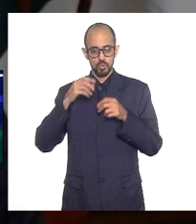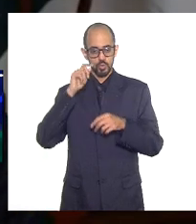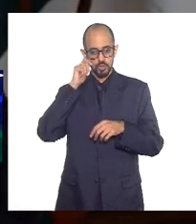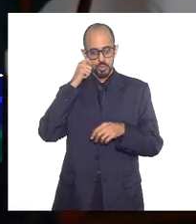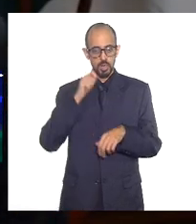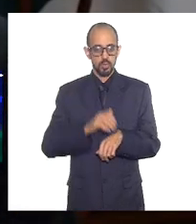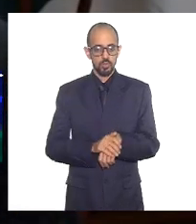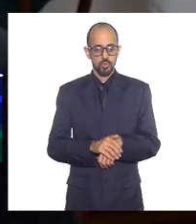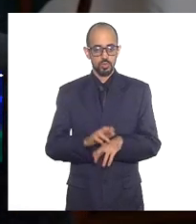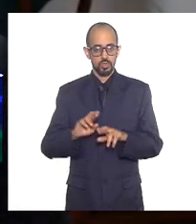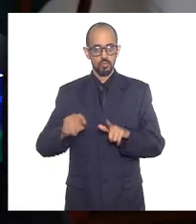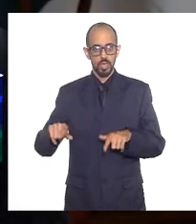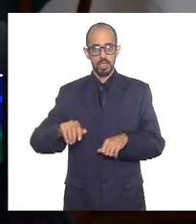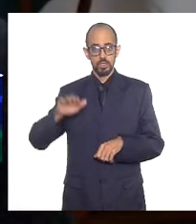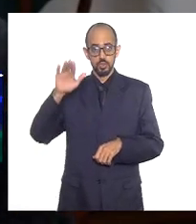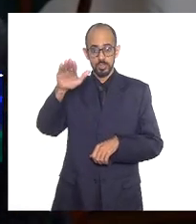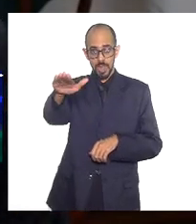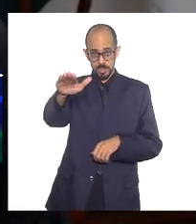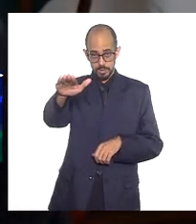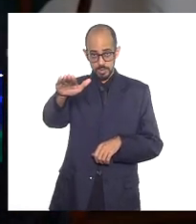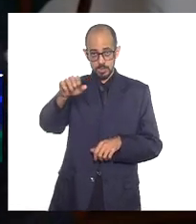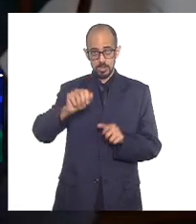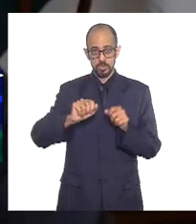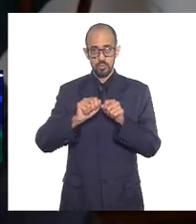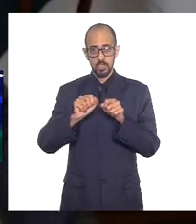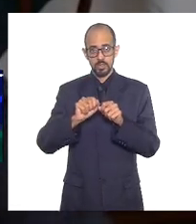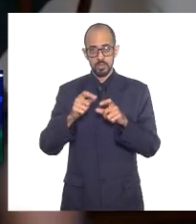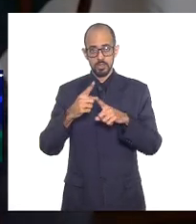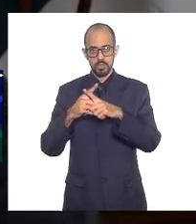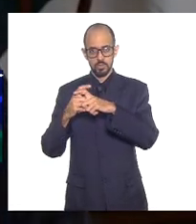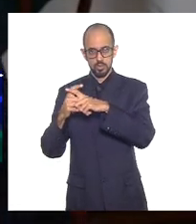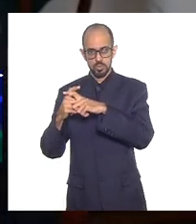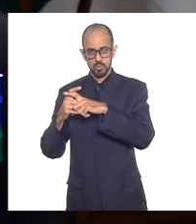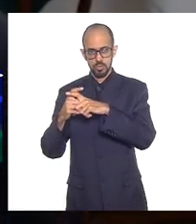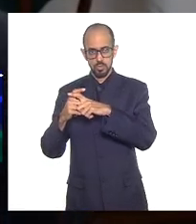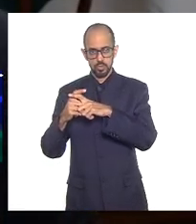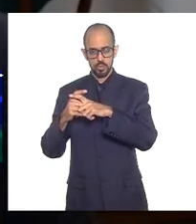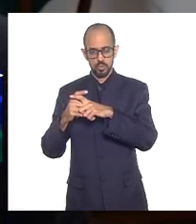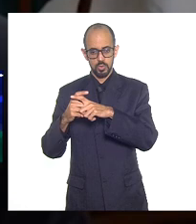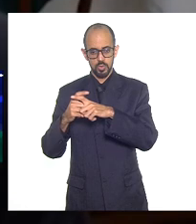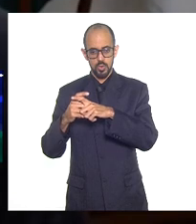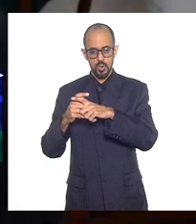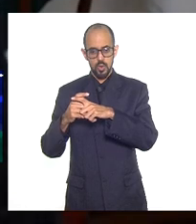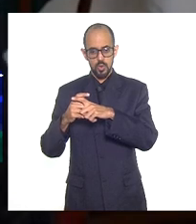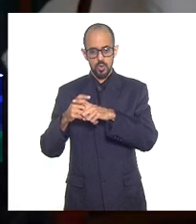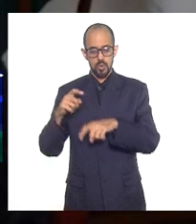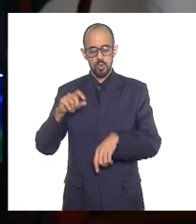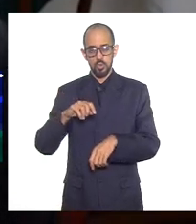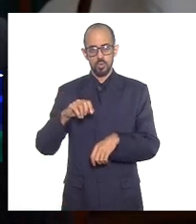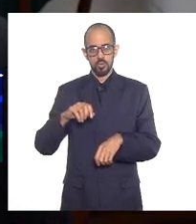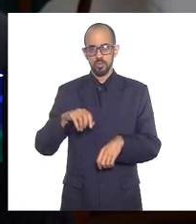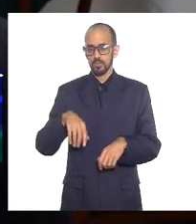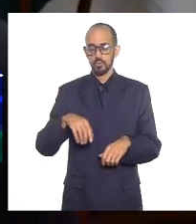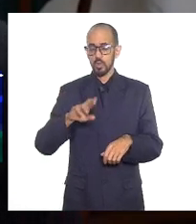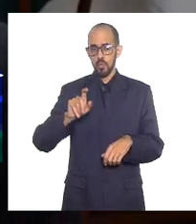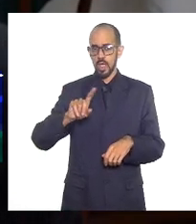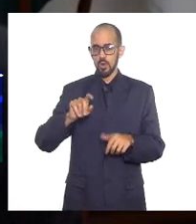do que os nazistas faziam com judeus, ciganos e todos os outros, não é isso que a polícia